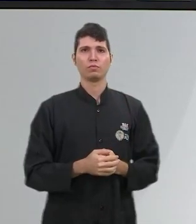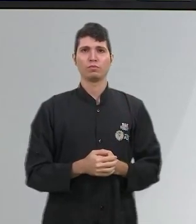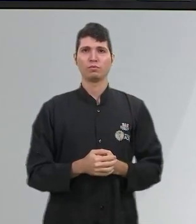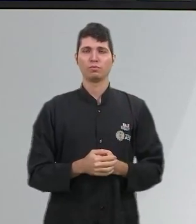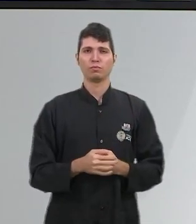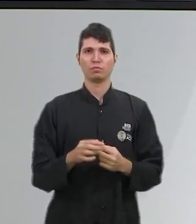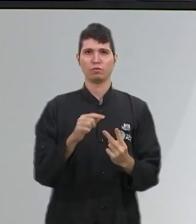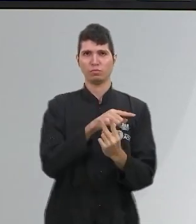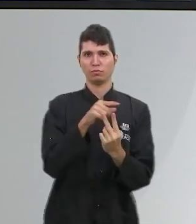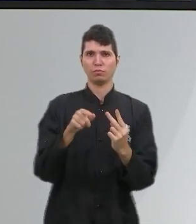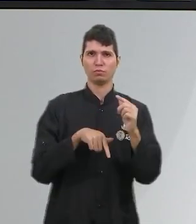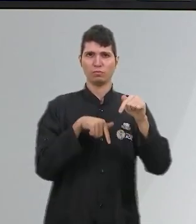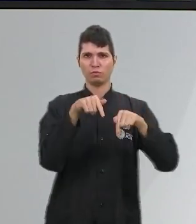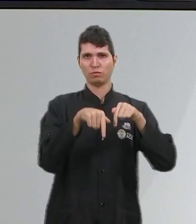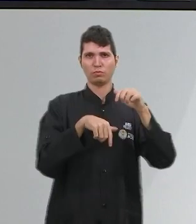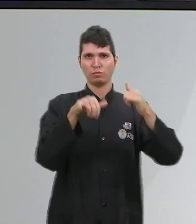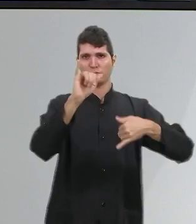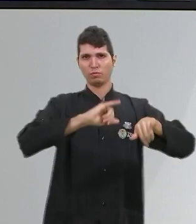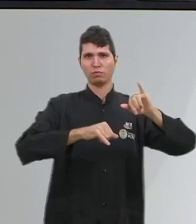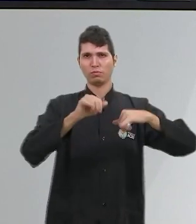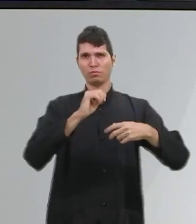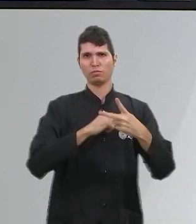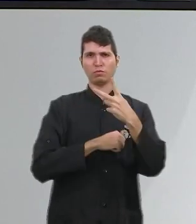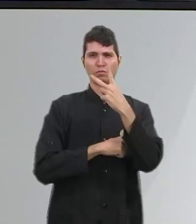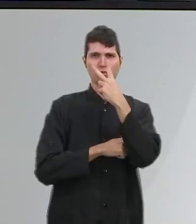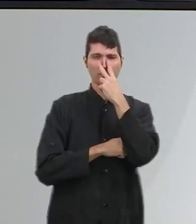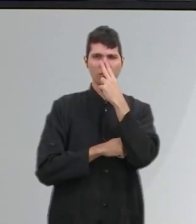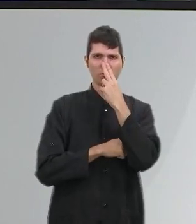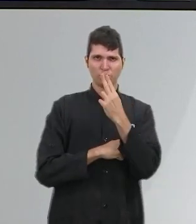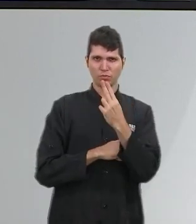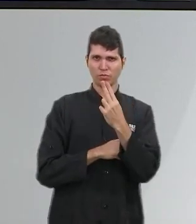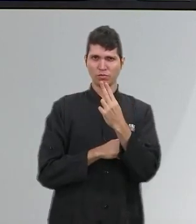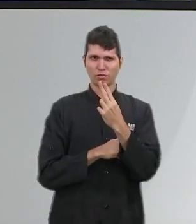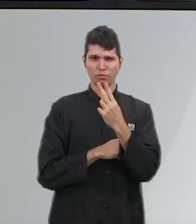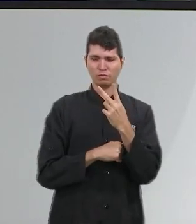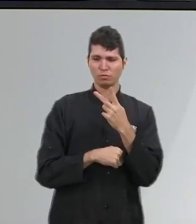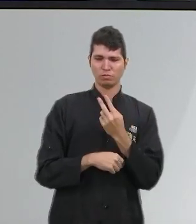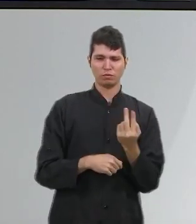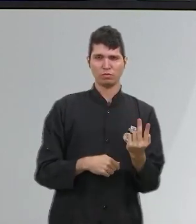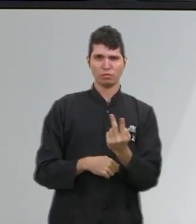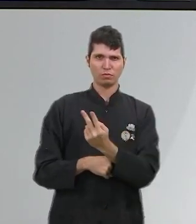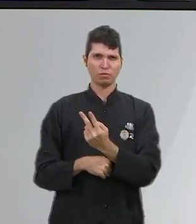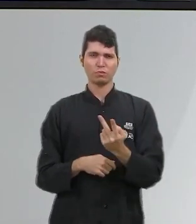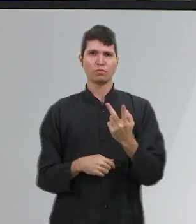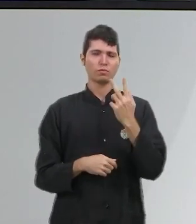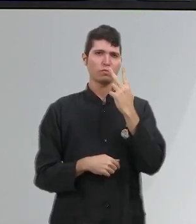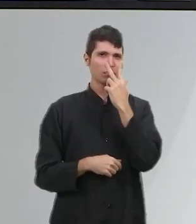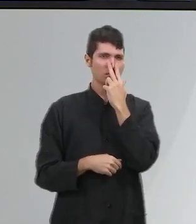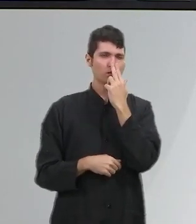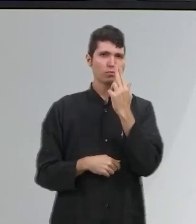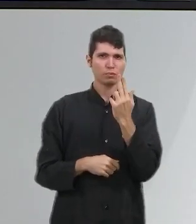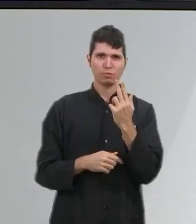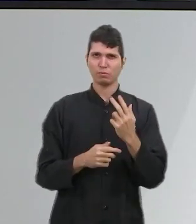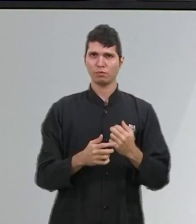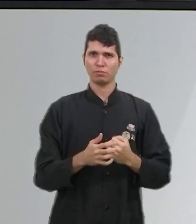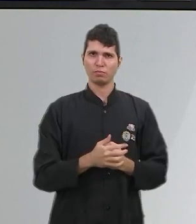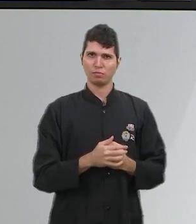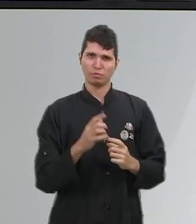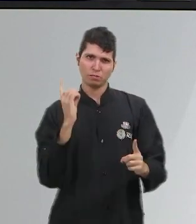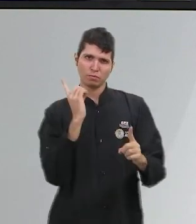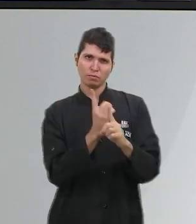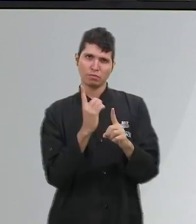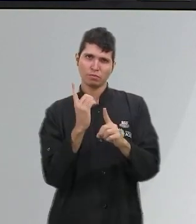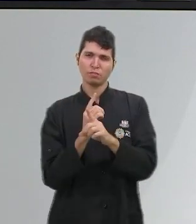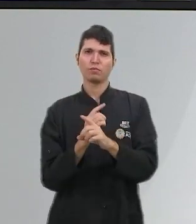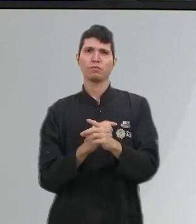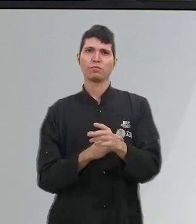e ver onde que eles se assemelham na sua fórmula estrutural e aí gabaritar a questão